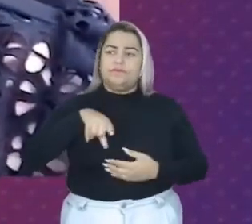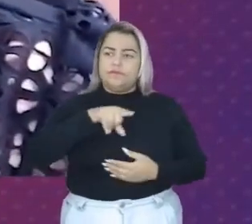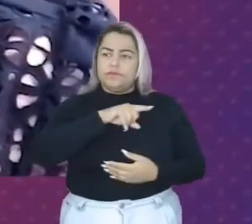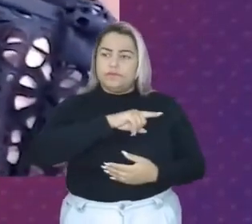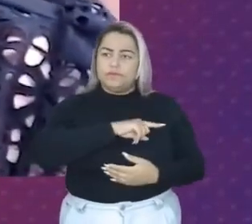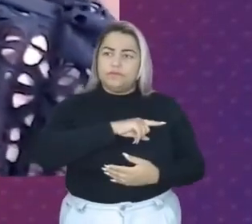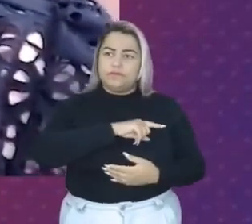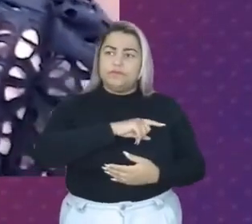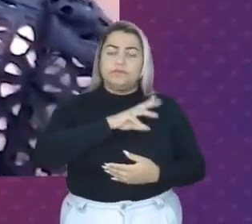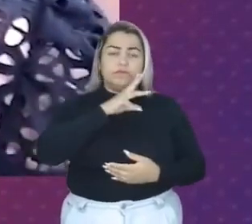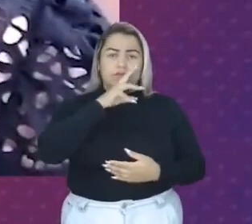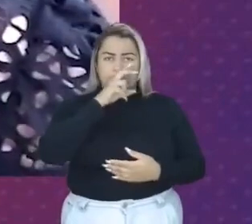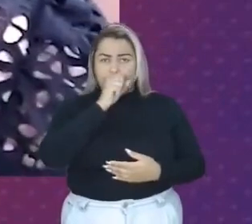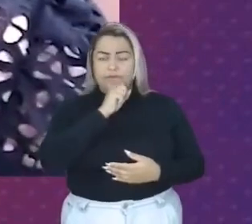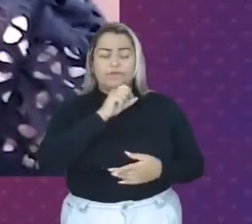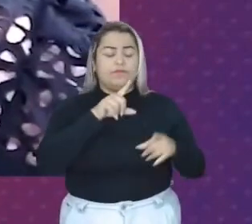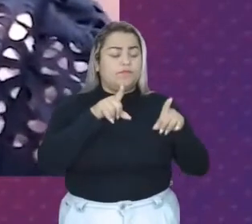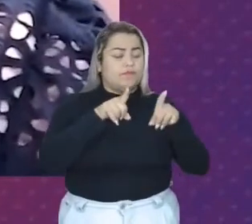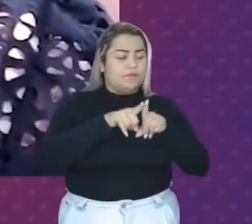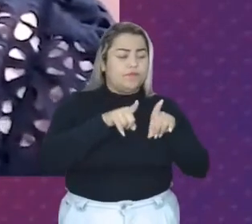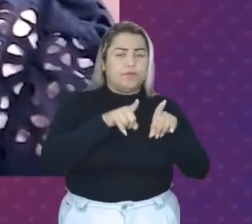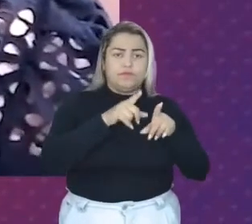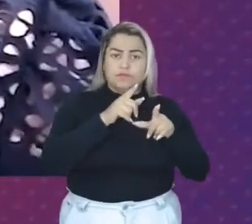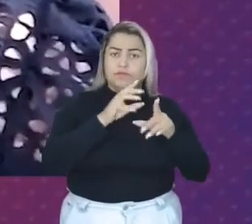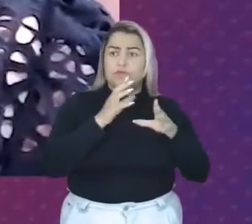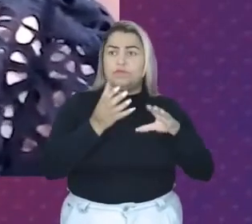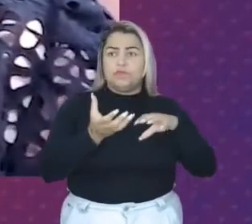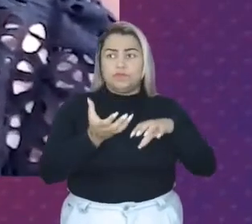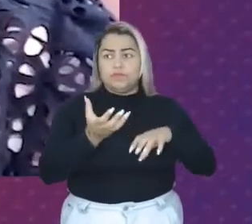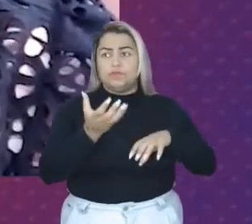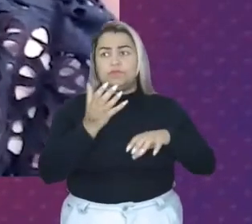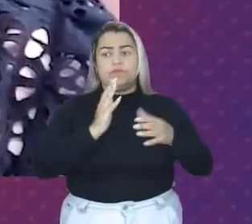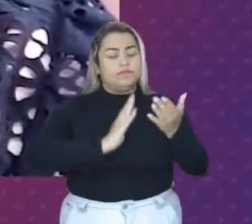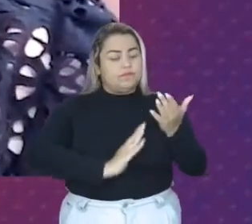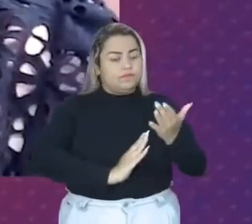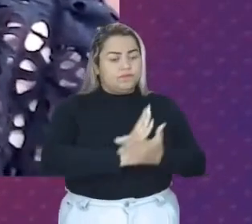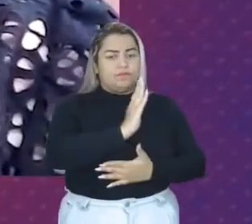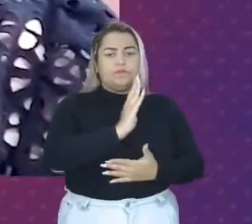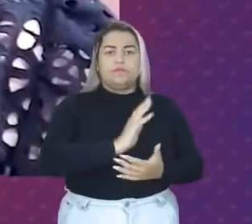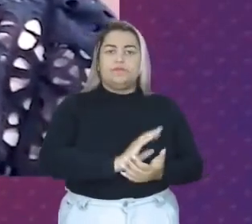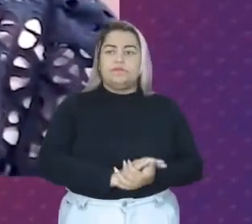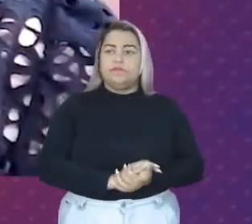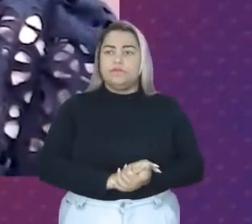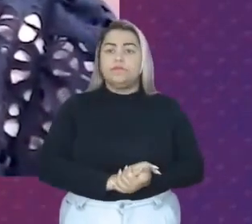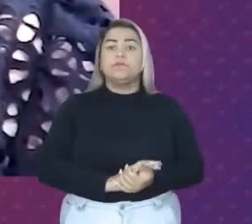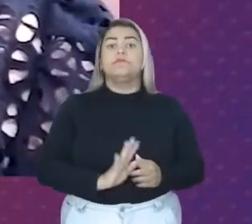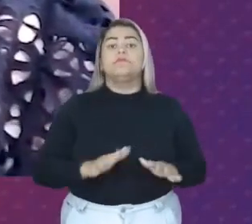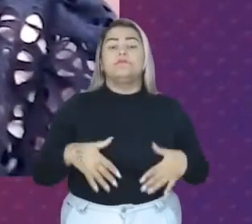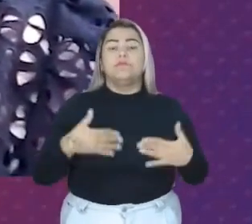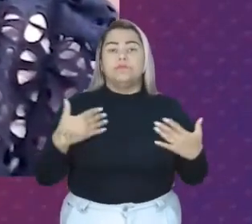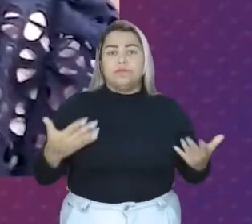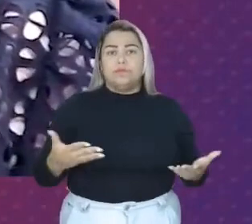articular força suficiente no Congresso para que elas aconteçam. Então,